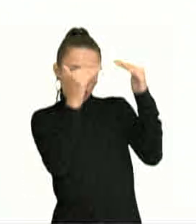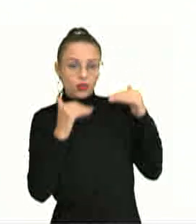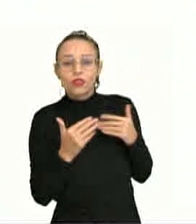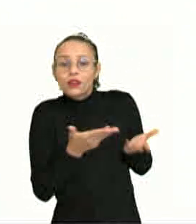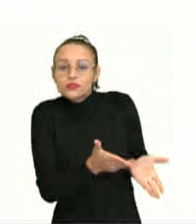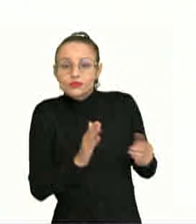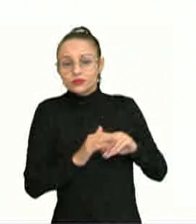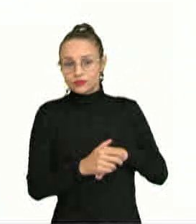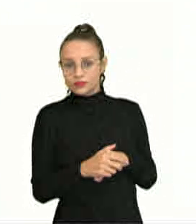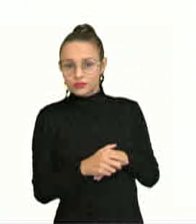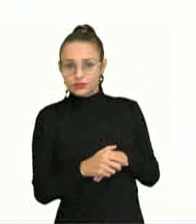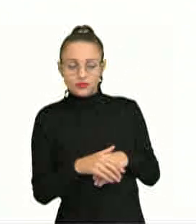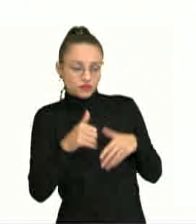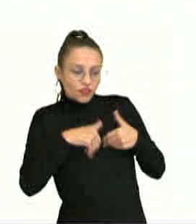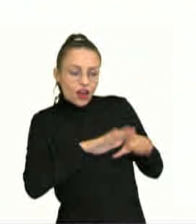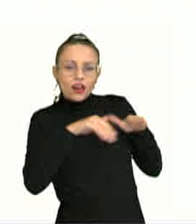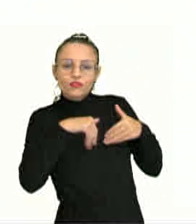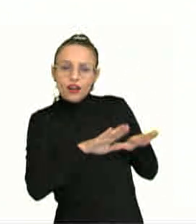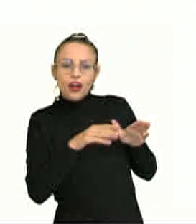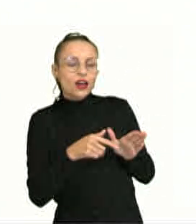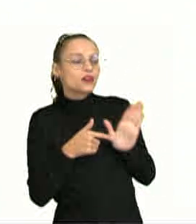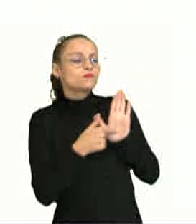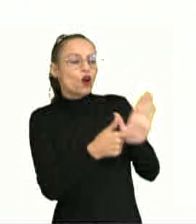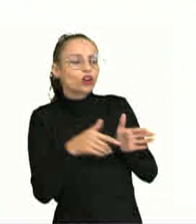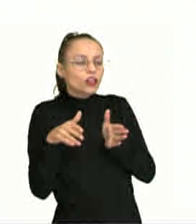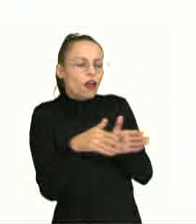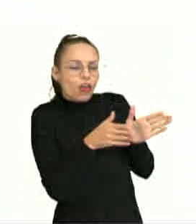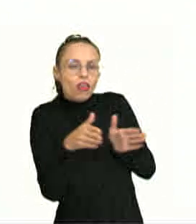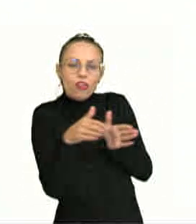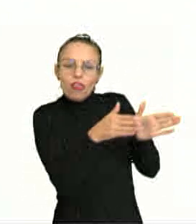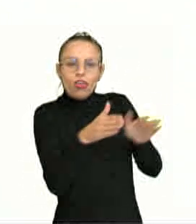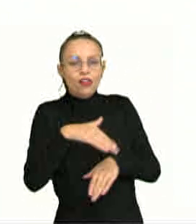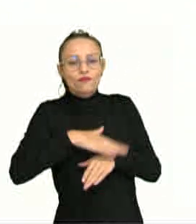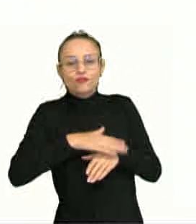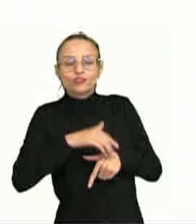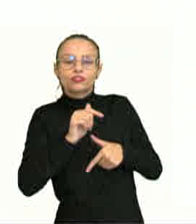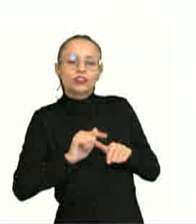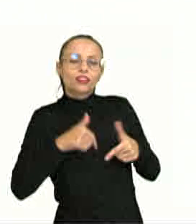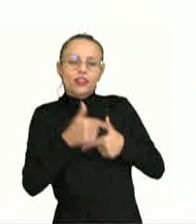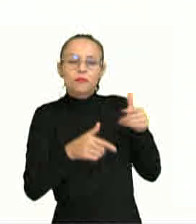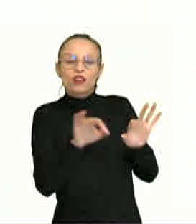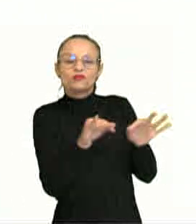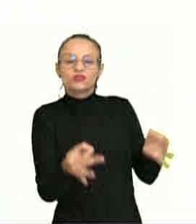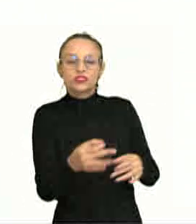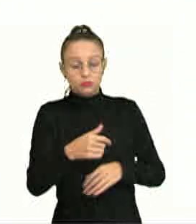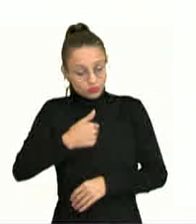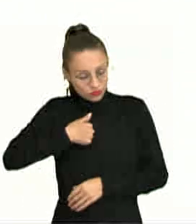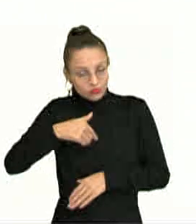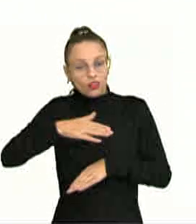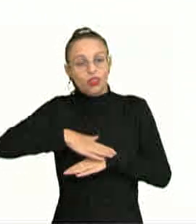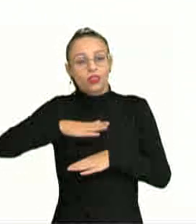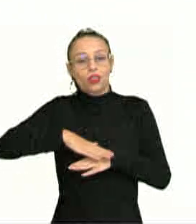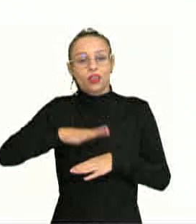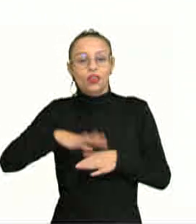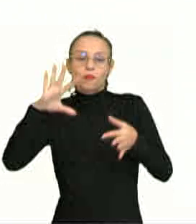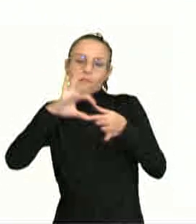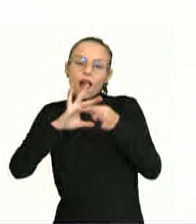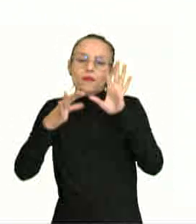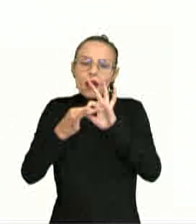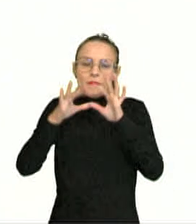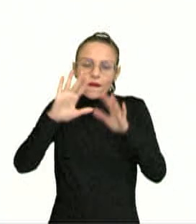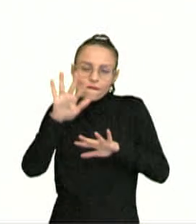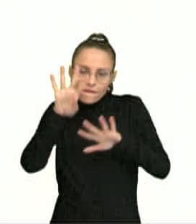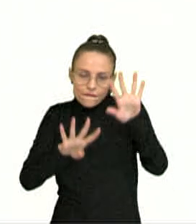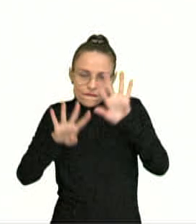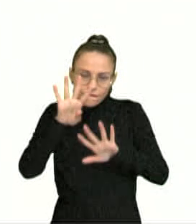subalterno, indo adiante, vai só mostrando o caminho, vai fazendo o trabalho obscuro e ínfimo. Eu é que prendo, ligo e ajunto.